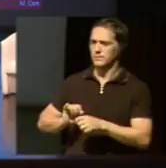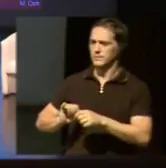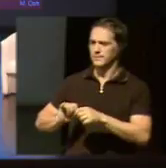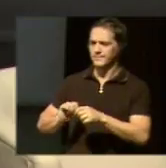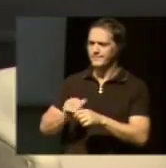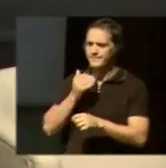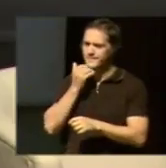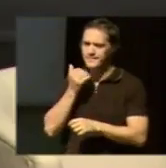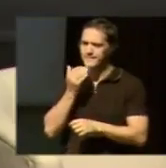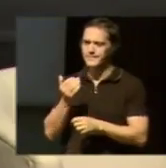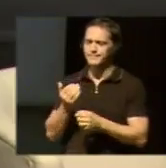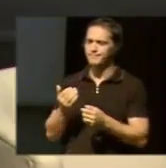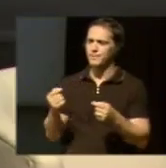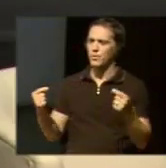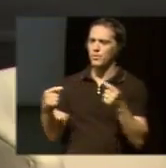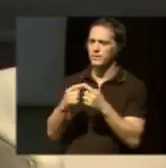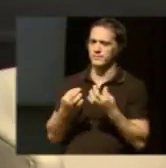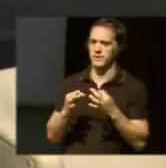ver com tecnologia.